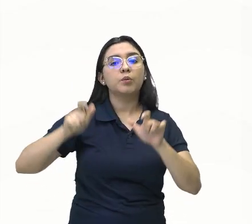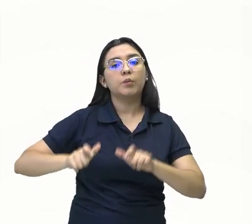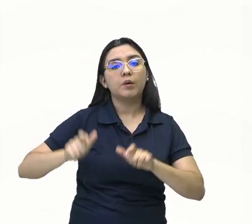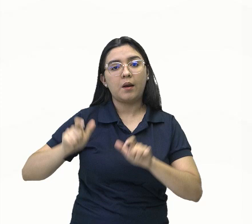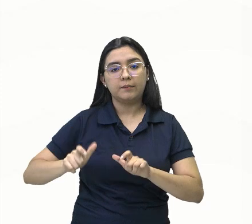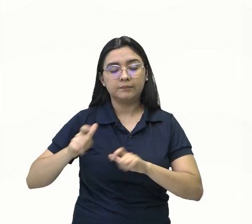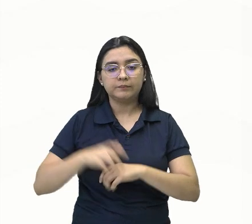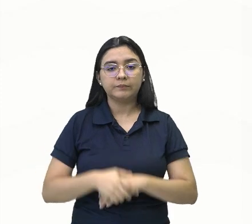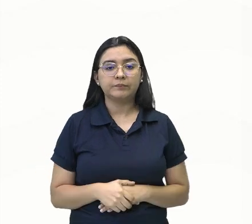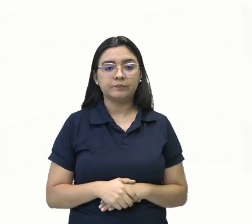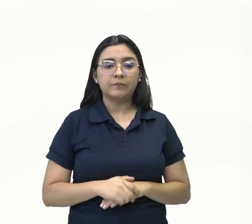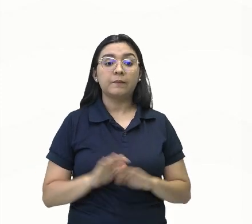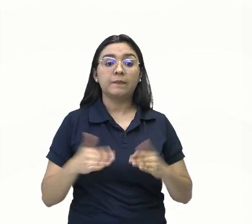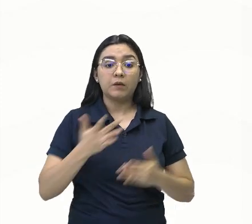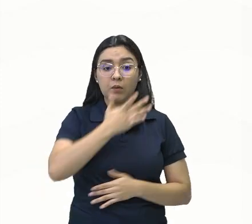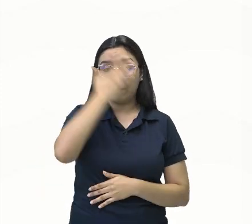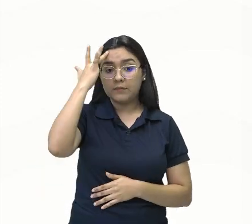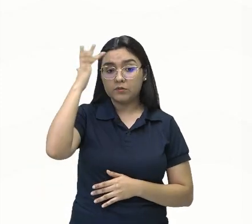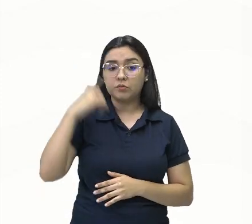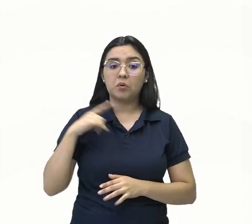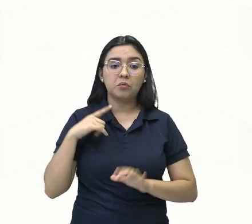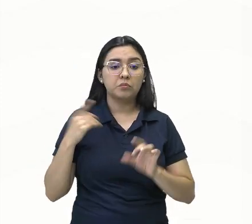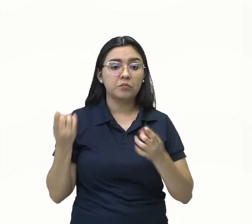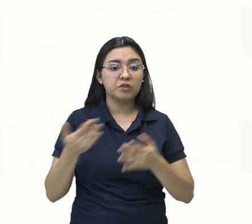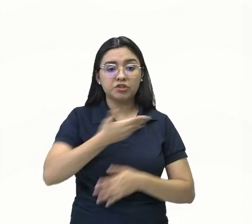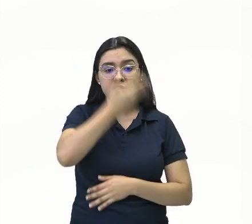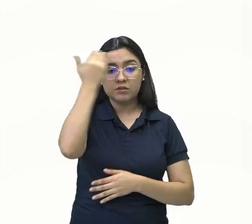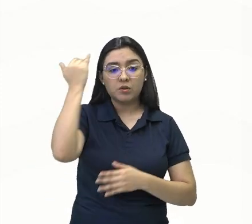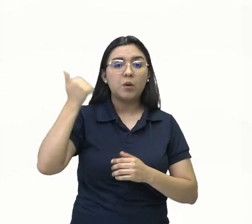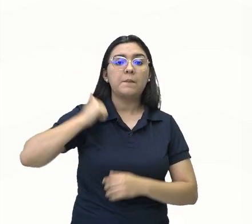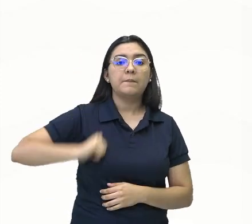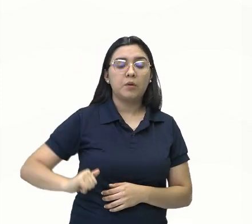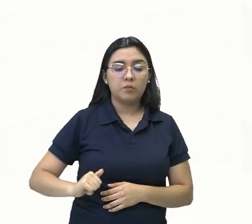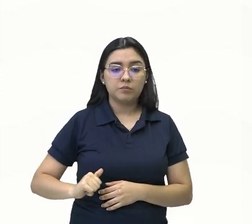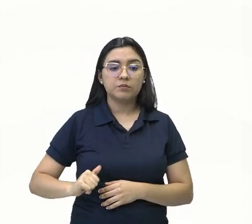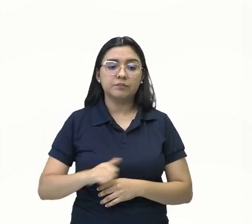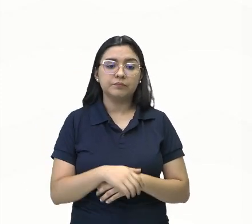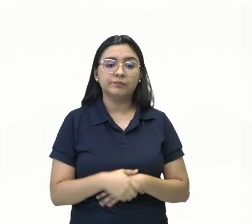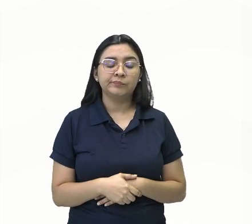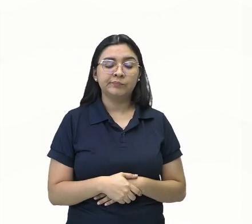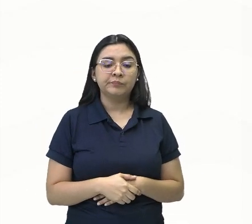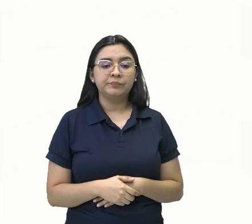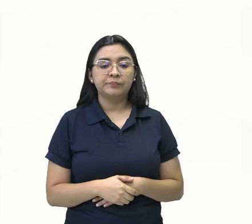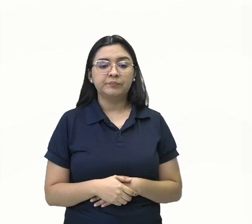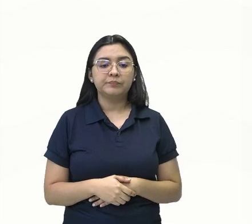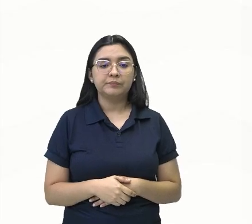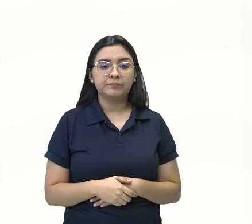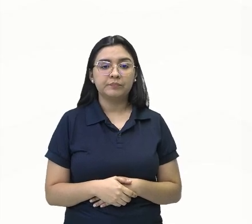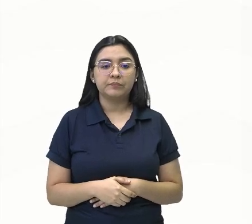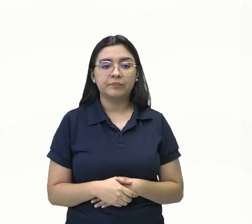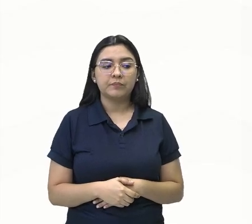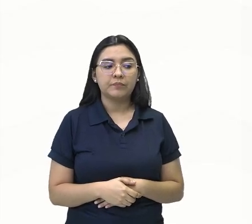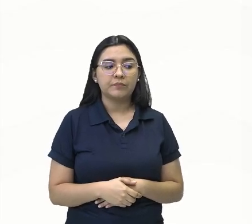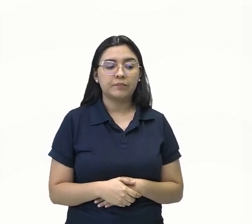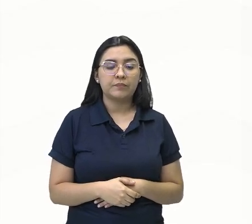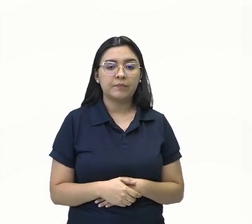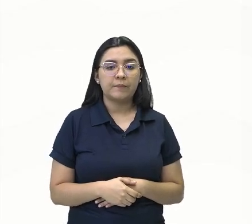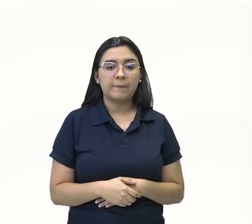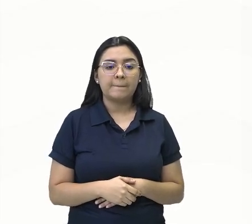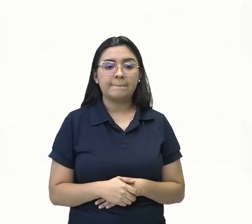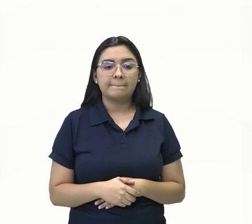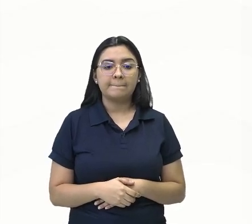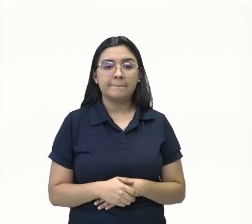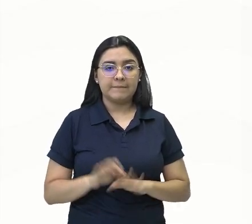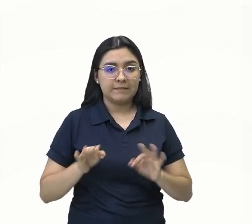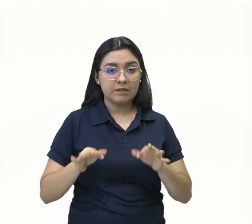né? Alguém deixou sua bolsa aqui. Someone left their bag here. Alguém,